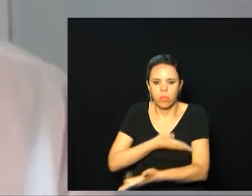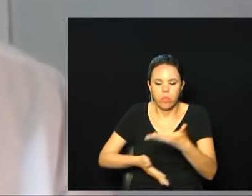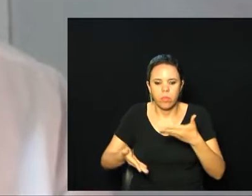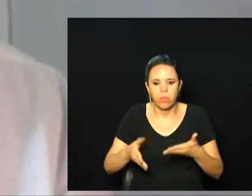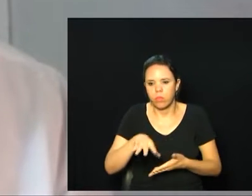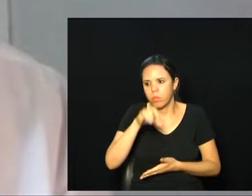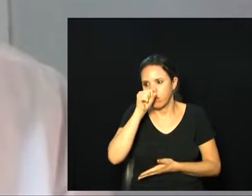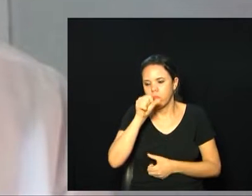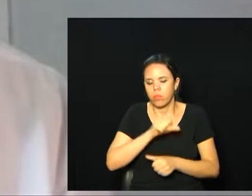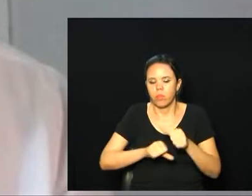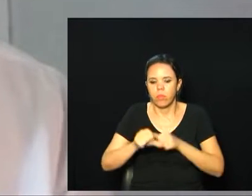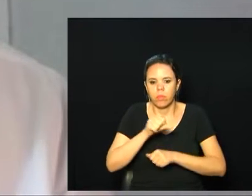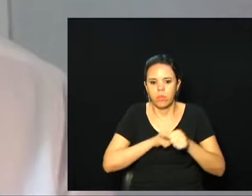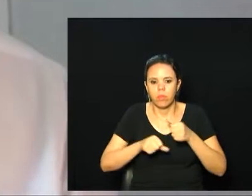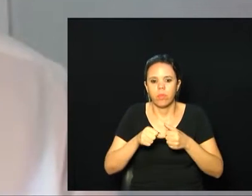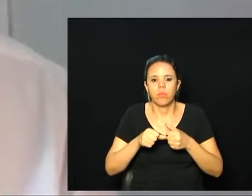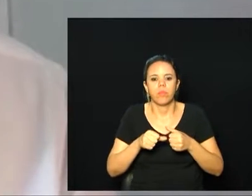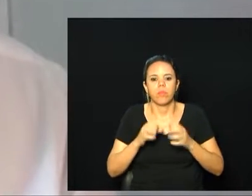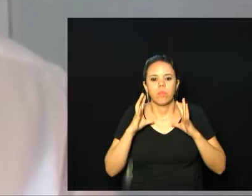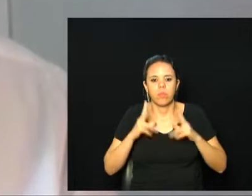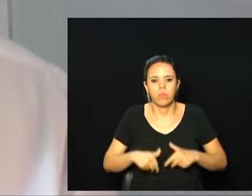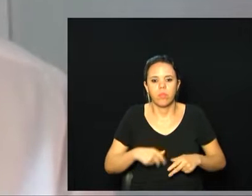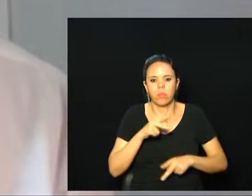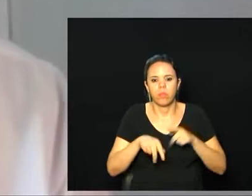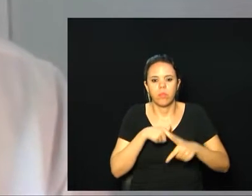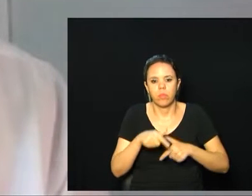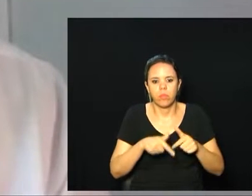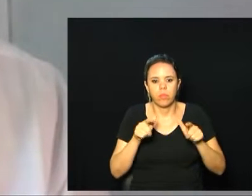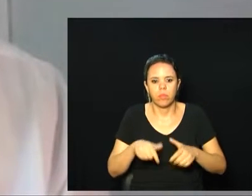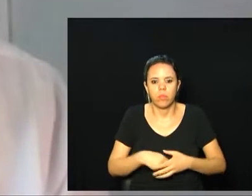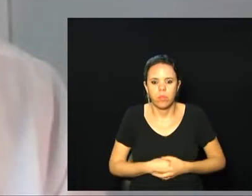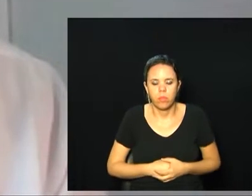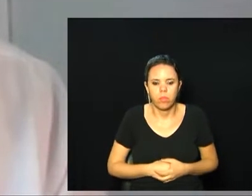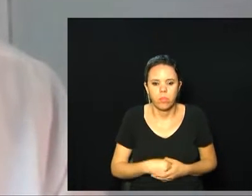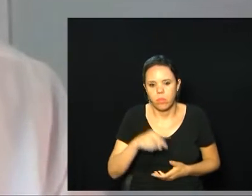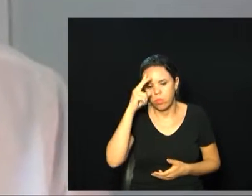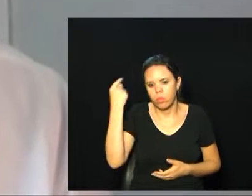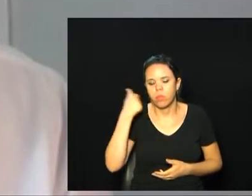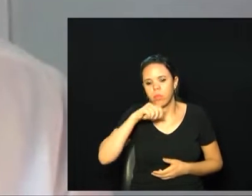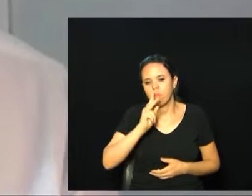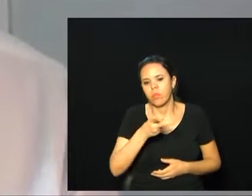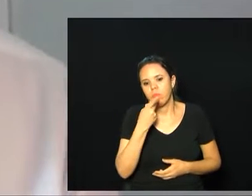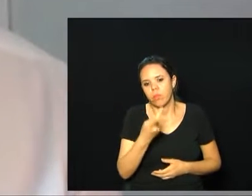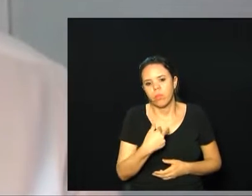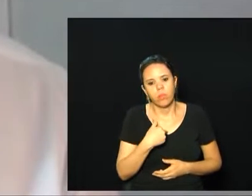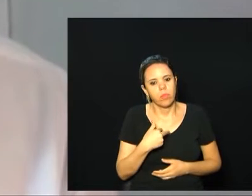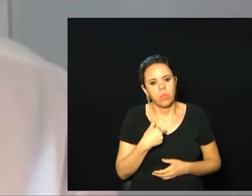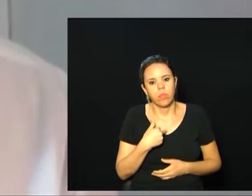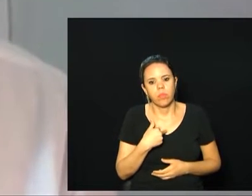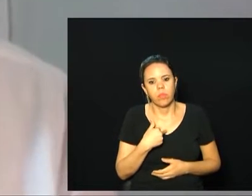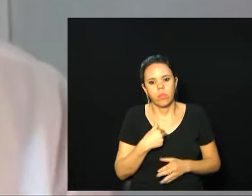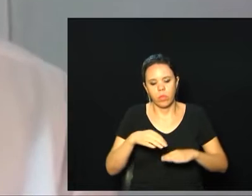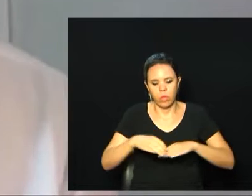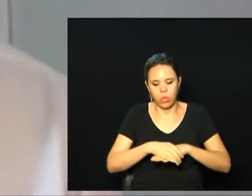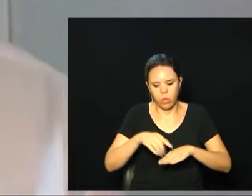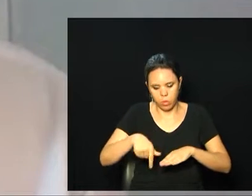a percepção de asseio das pessoas que trabalham lá. Eu lembro que minha mãe sempre dizia que você não pode cuidar do seu sapato,